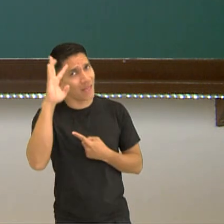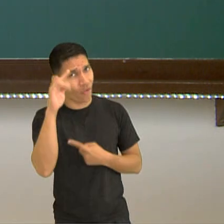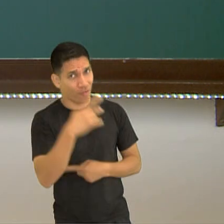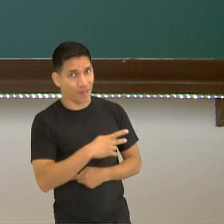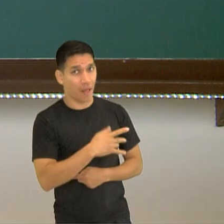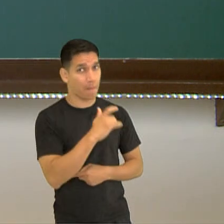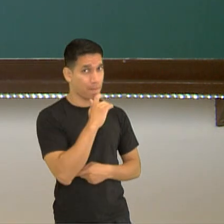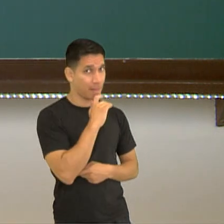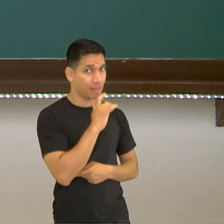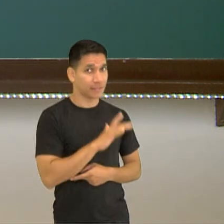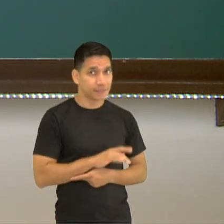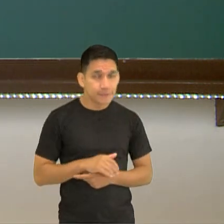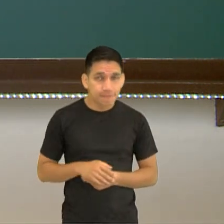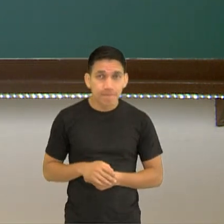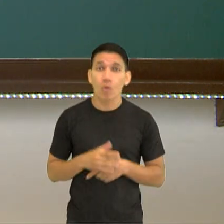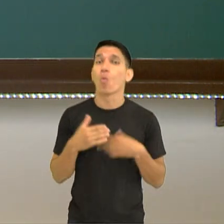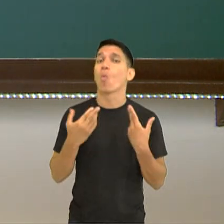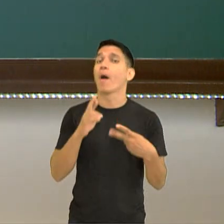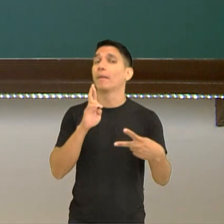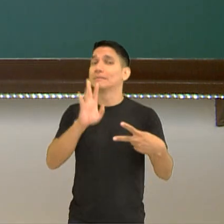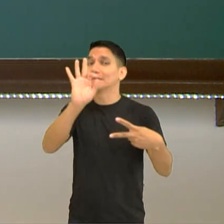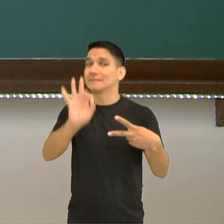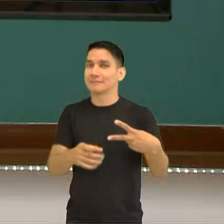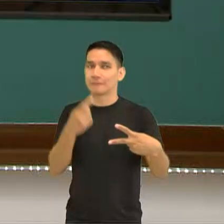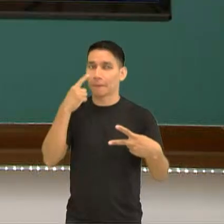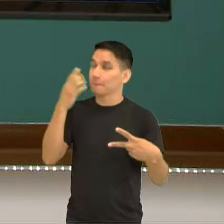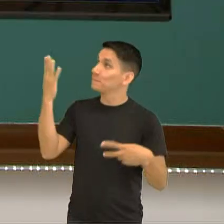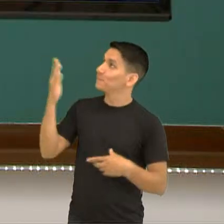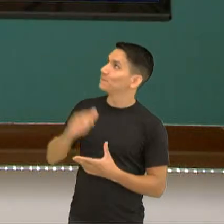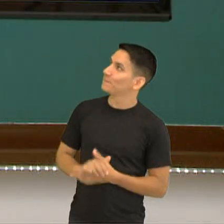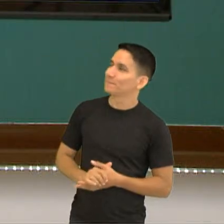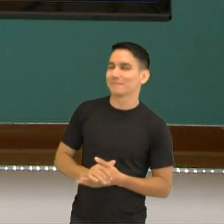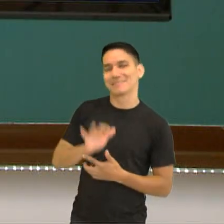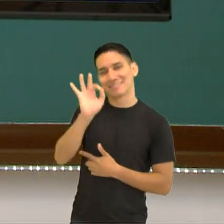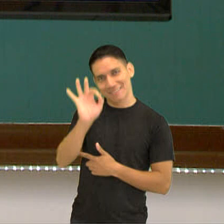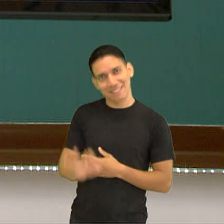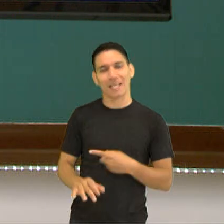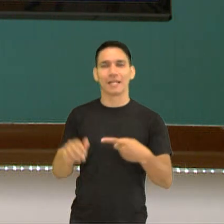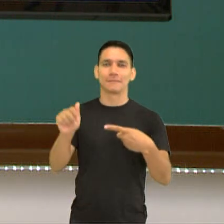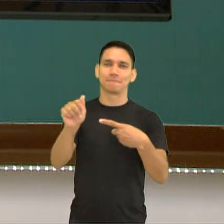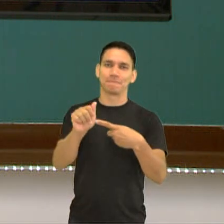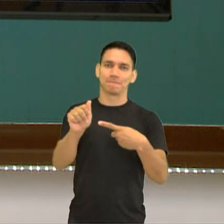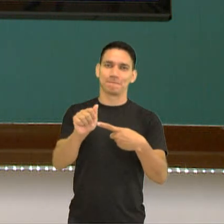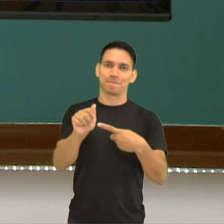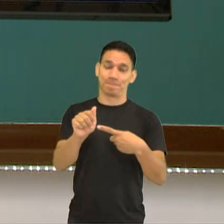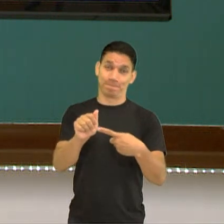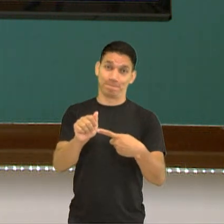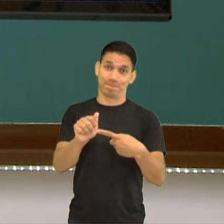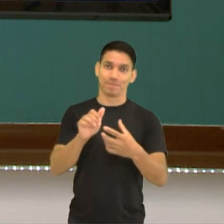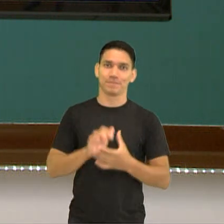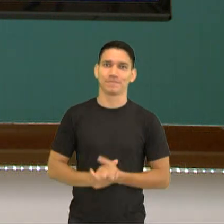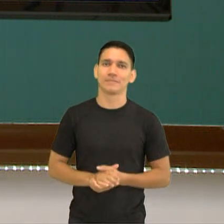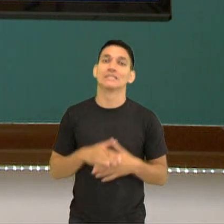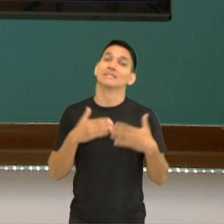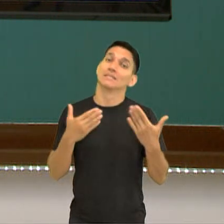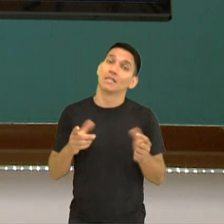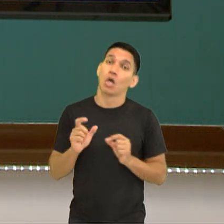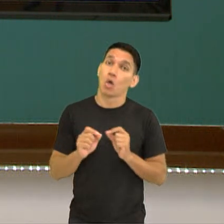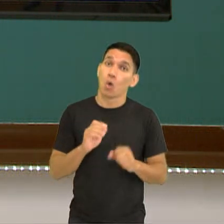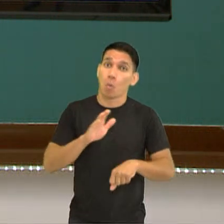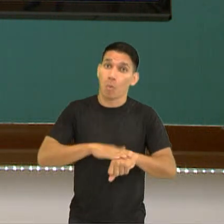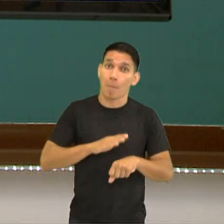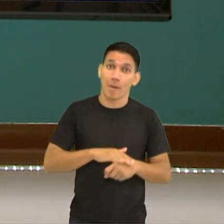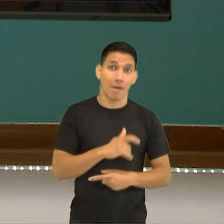Platão? Vamos ver aqui qual é a resposta certa, né? A alternativa correta é a alternativa A. Então, enquanto